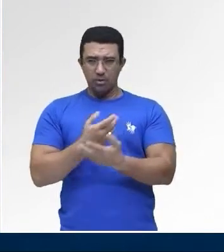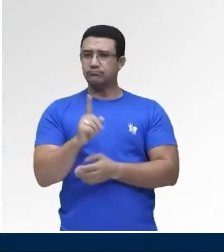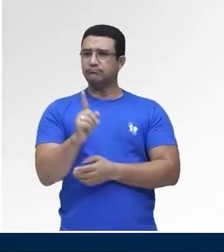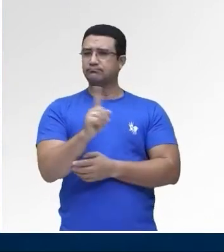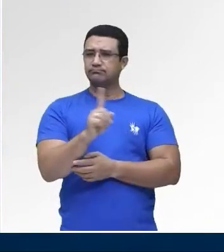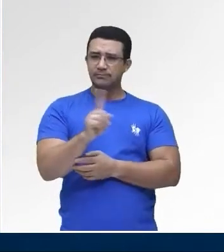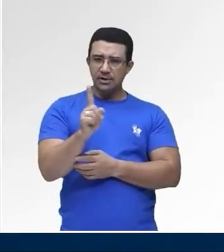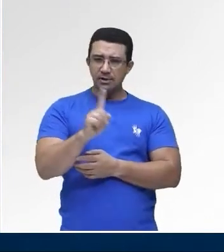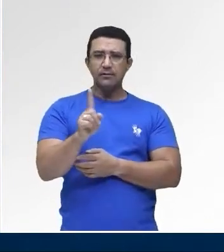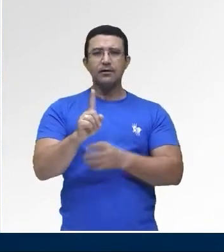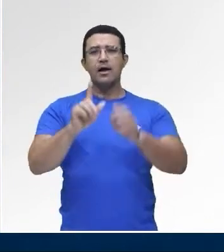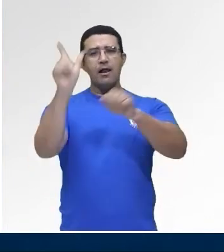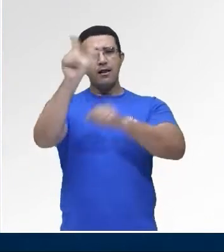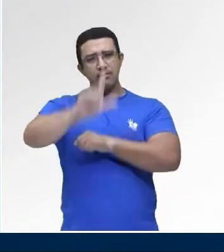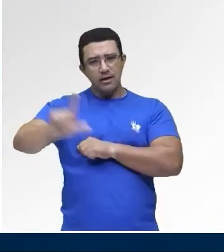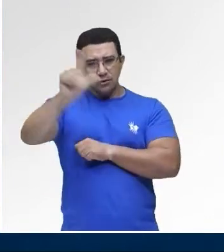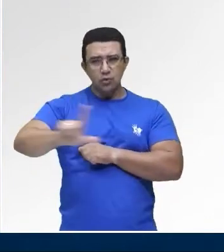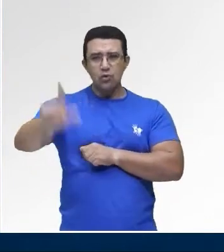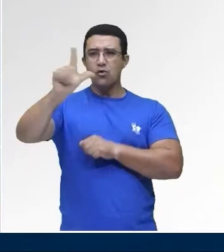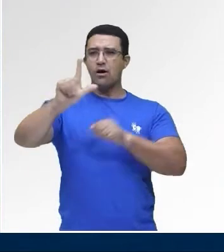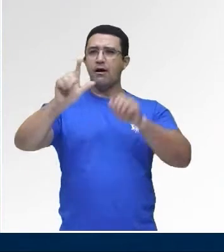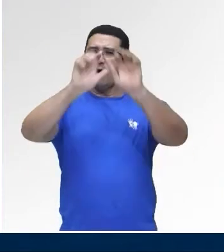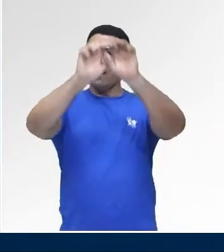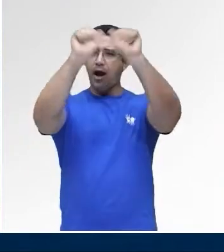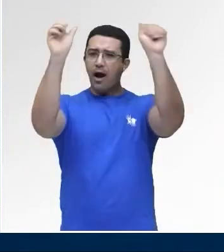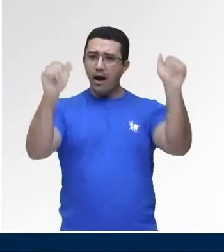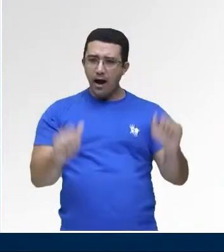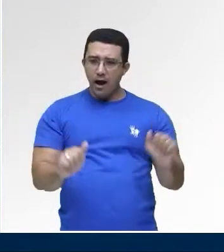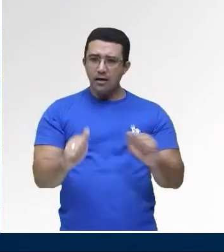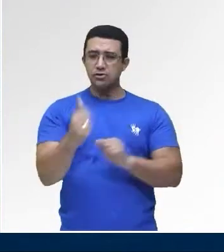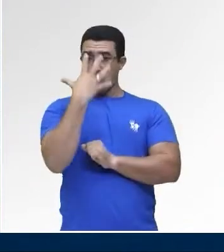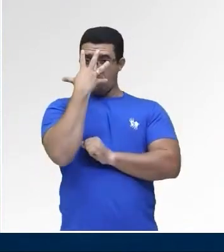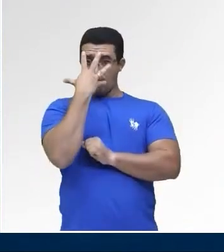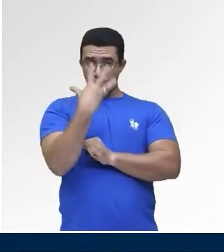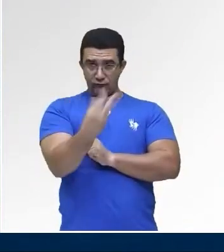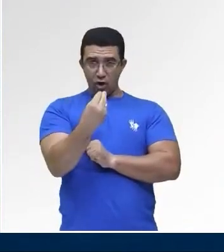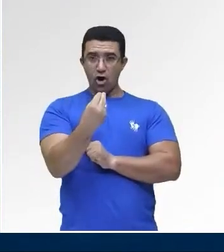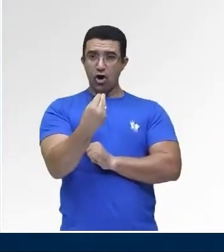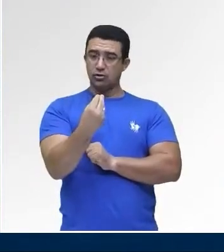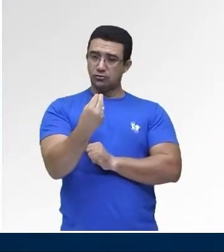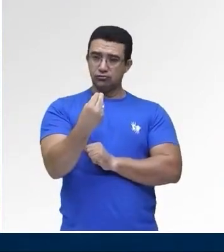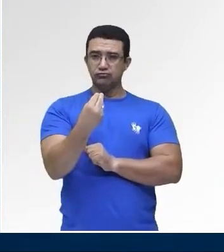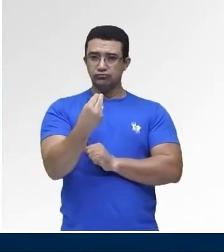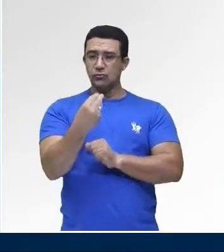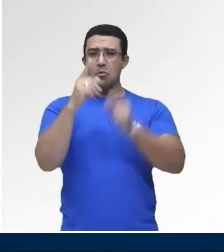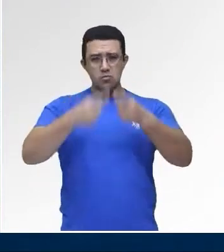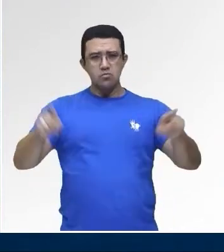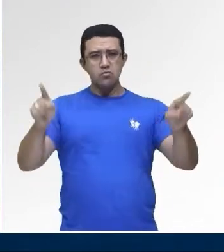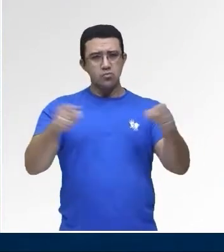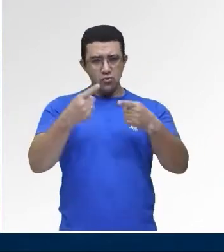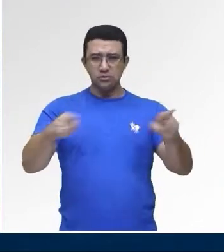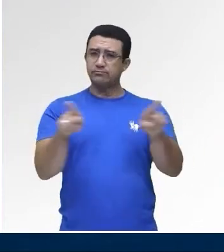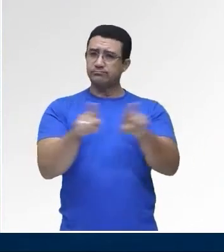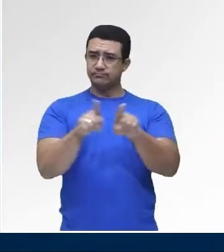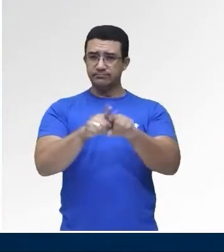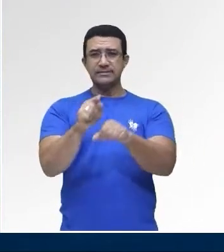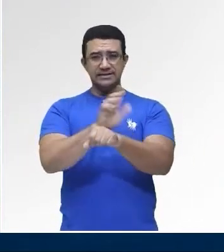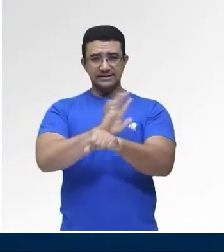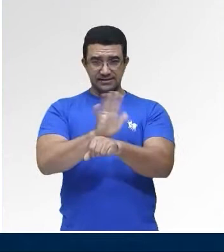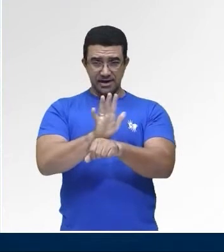artes plásticas, na própria foto, né? Na fotografia, na música e no cinema. Então, ela